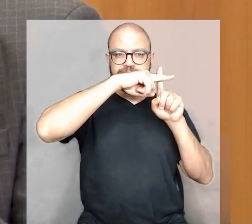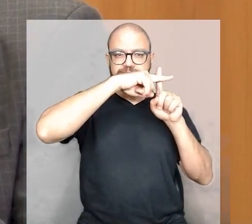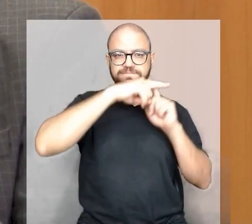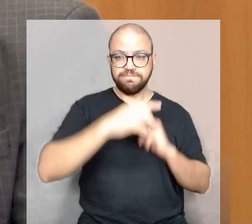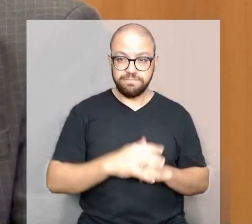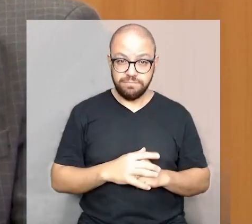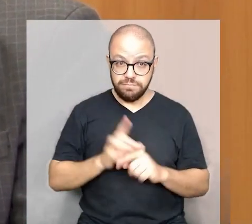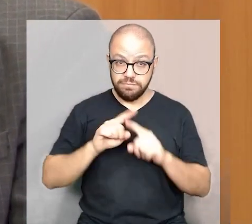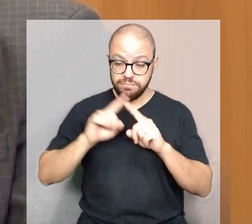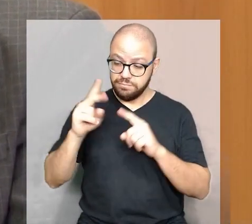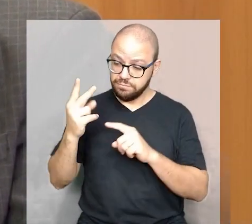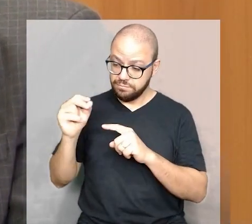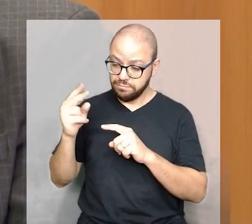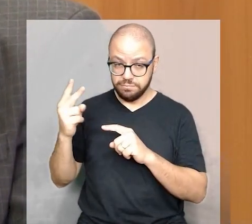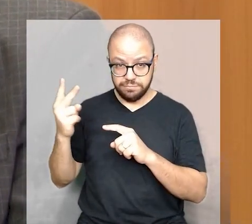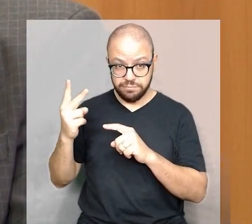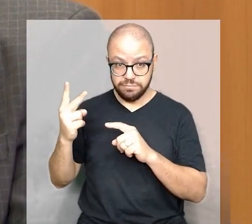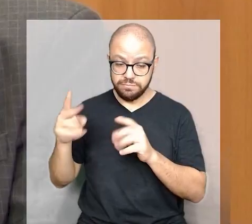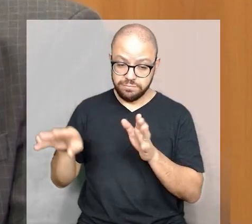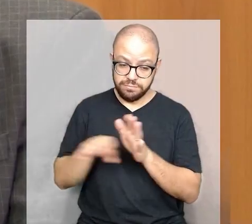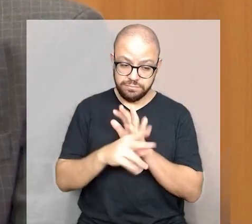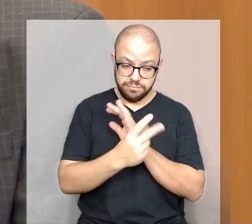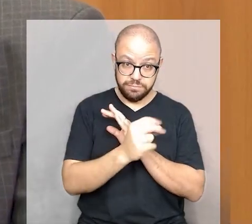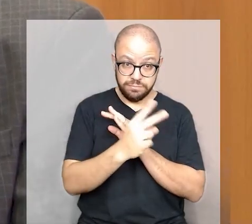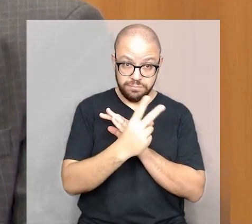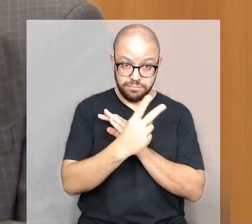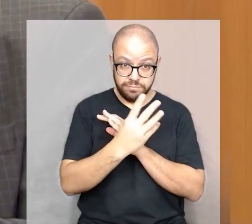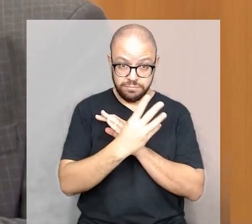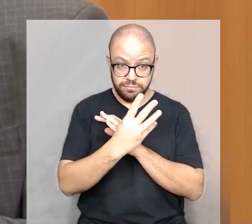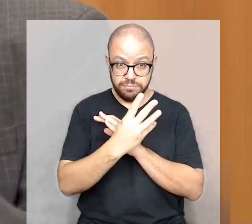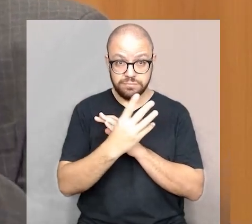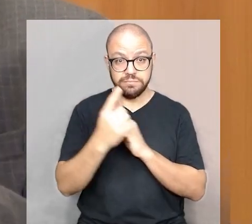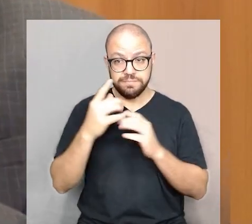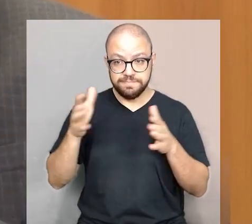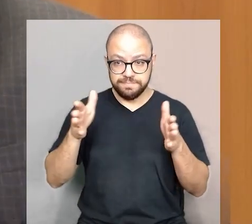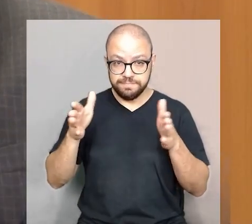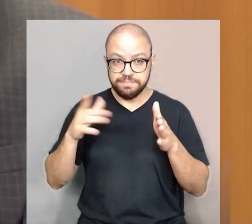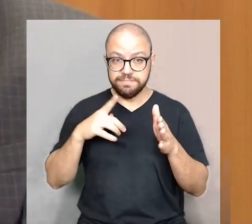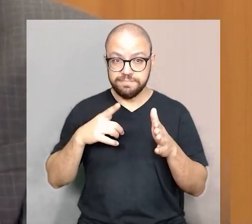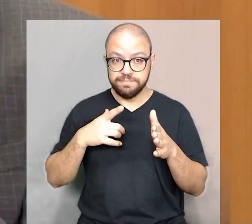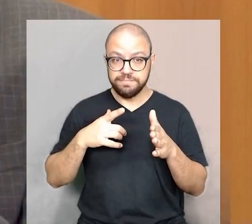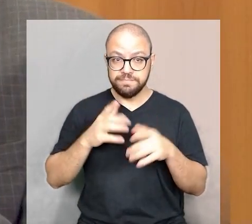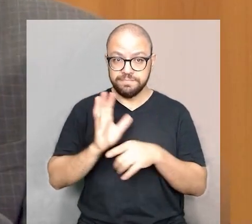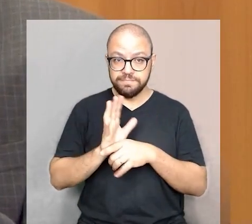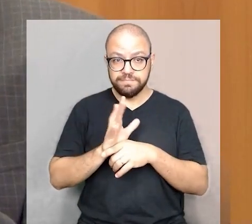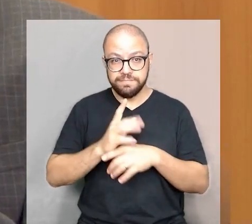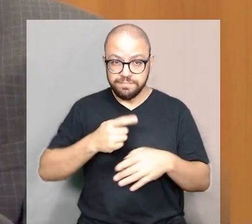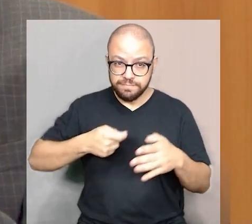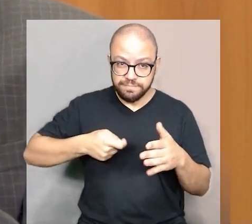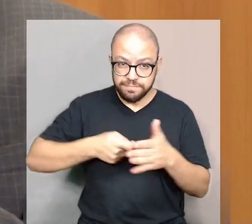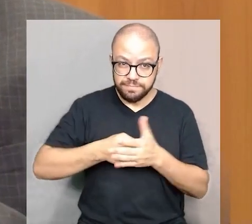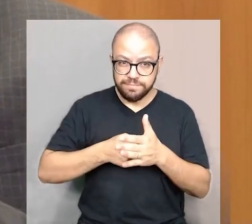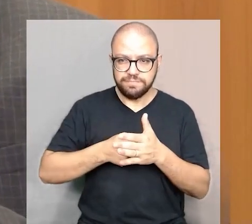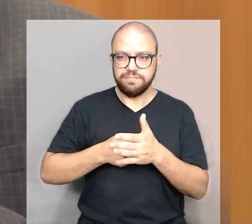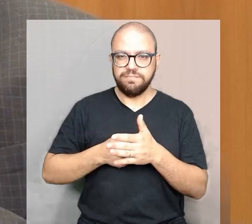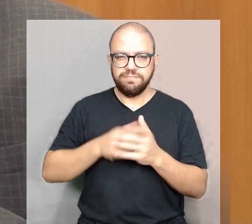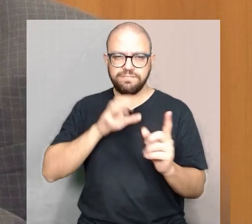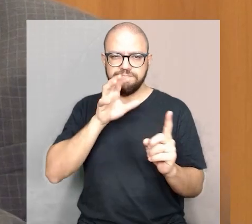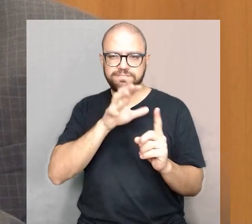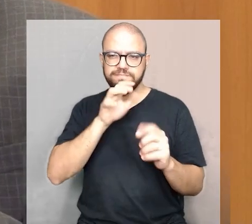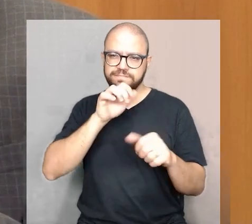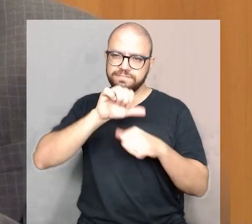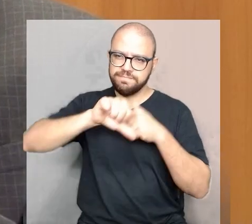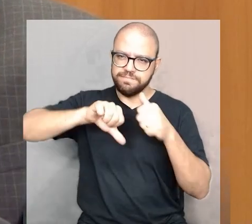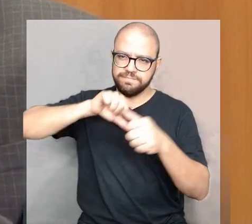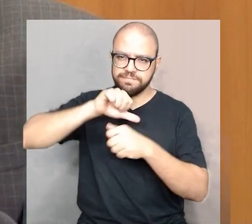fundamentais para o resultado positivo, né? Só que entre 2022 e 2024 houve, além de ter havido